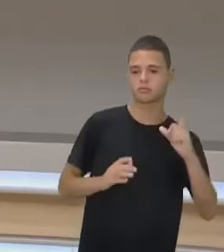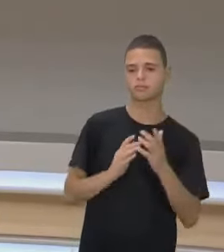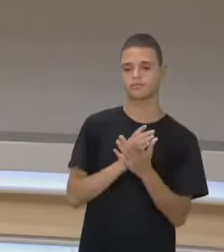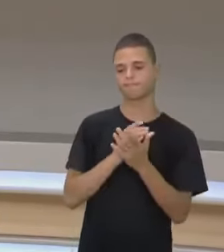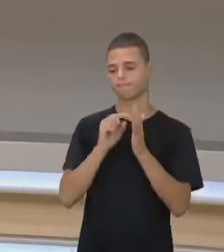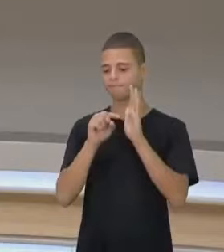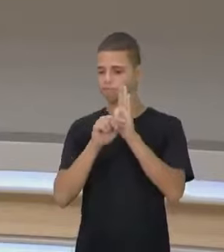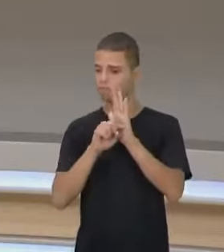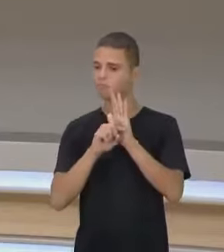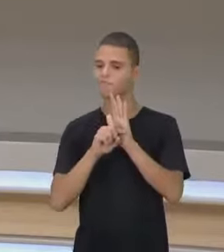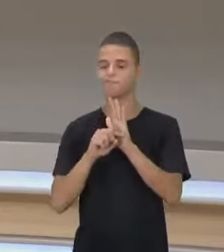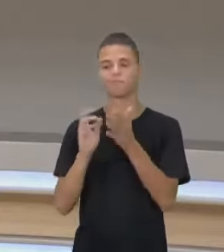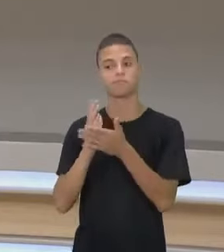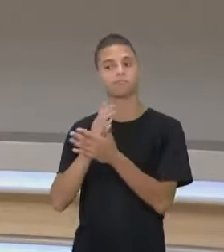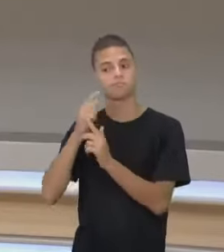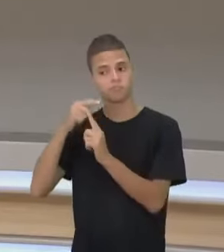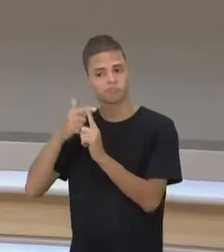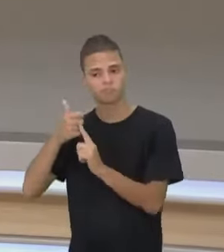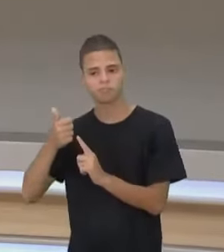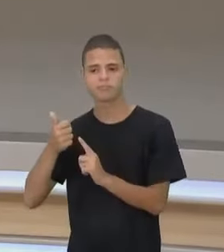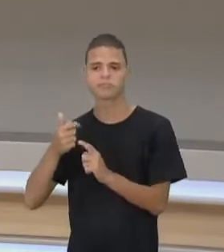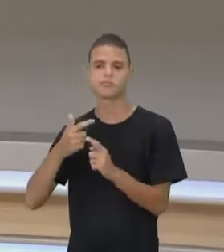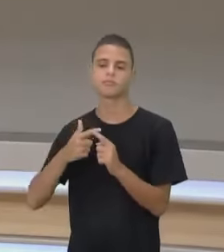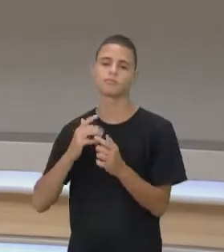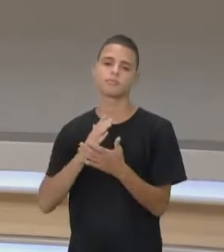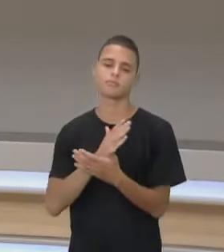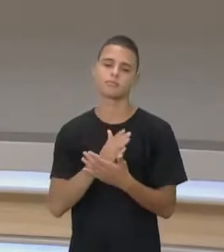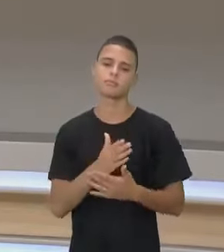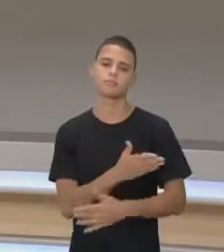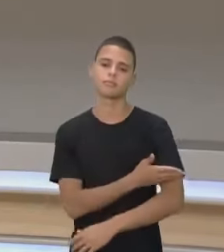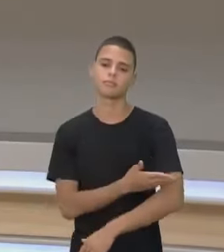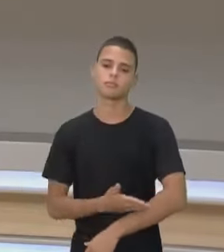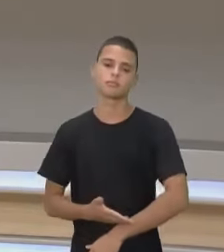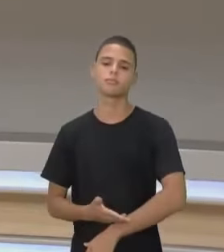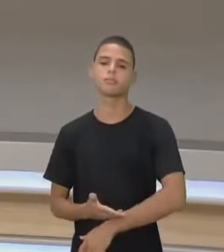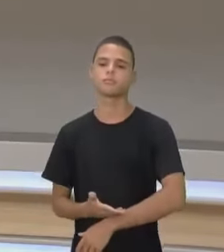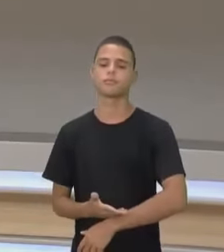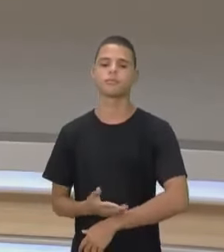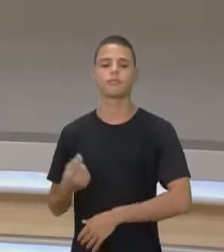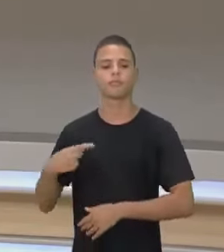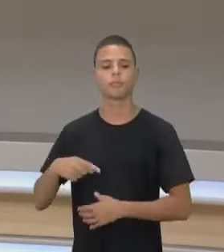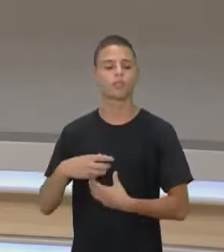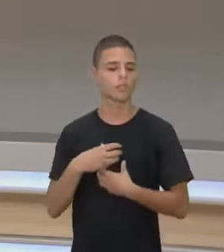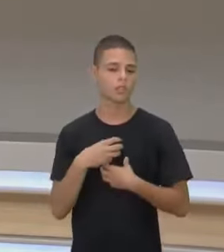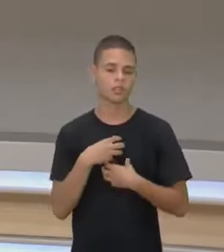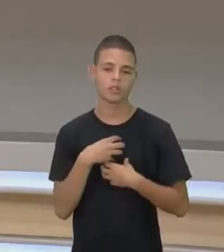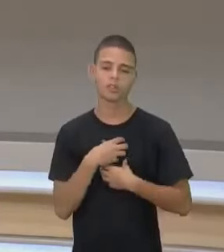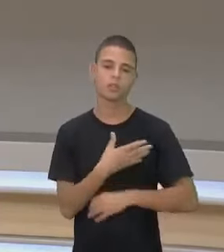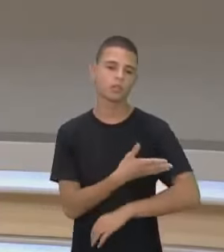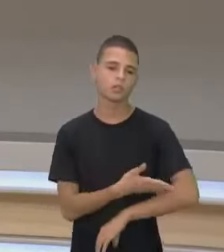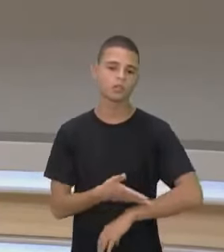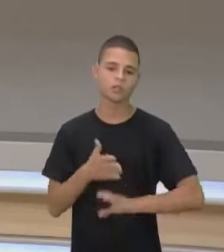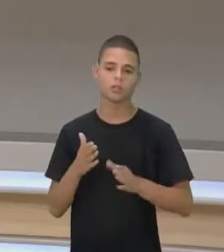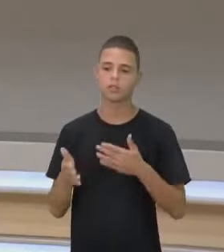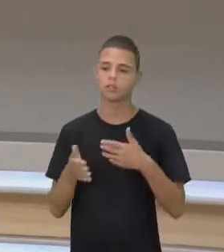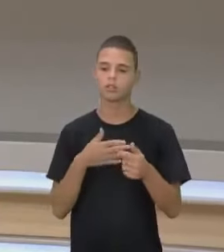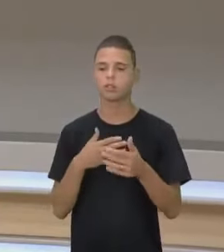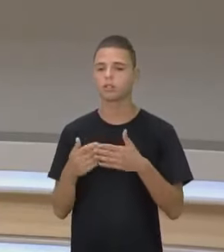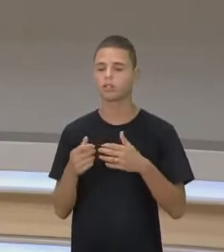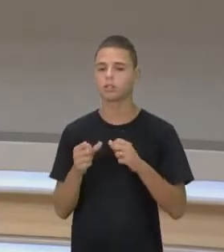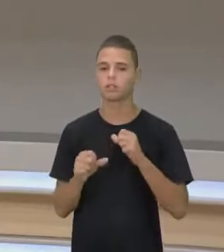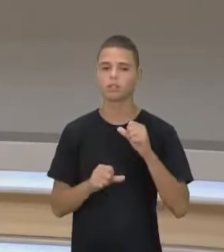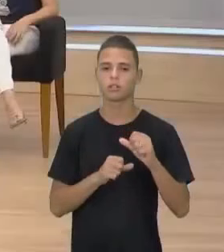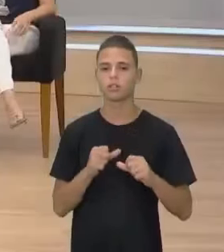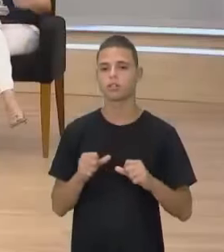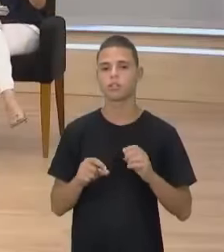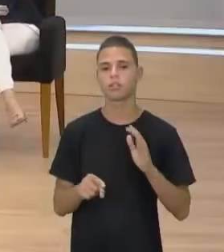ser negativa, principalmente porque o ser humano está acostumado com aquela situação. Então, para quem já está acostumado, qualquer mudança acaba sendo